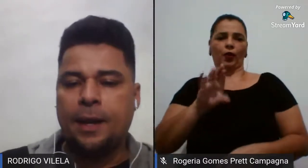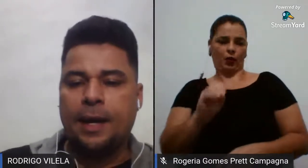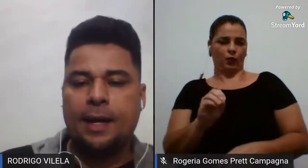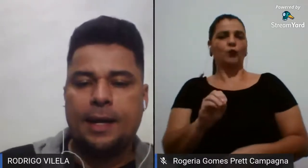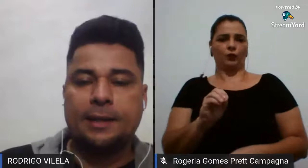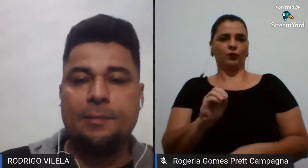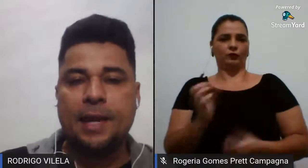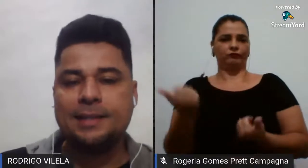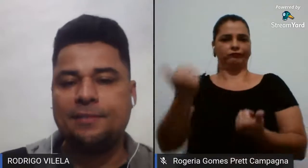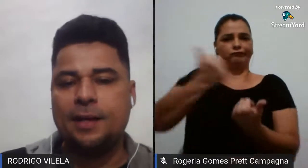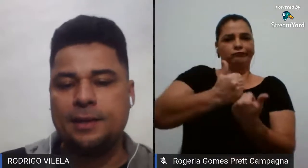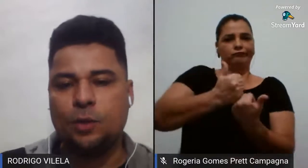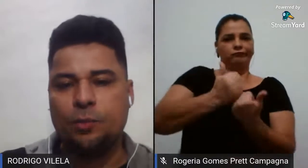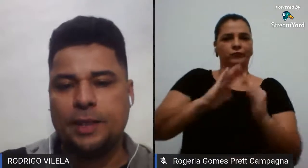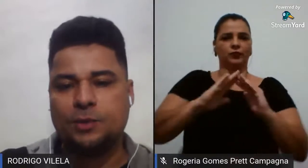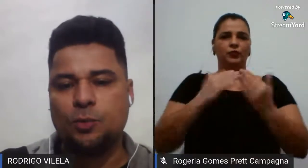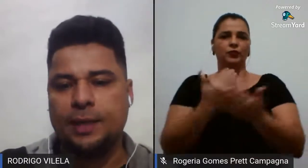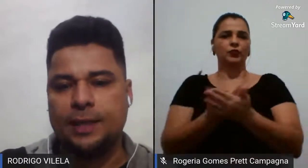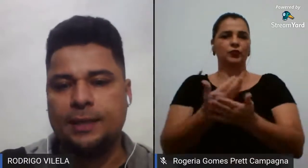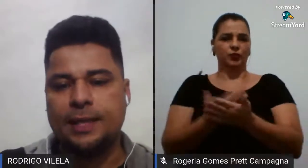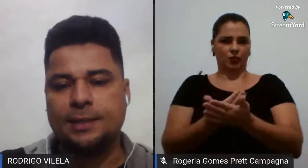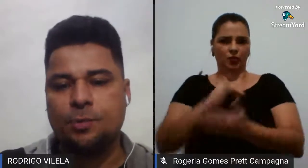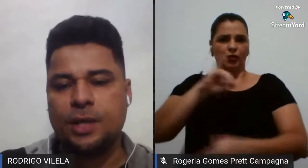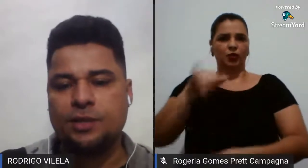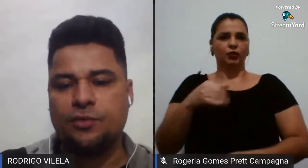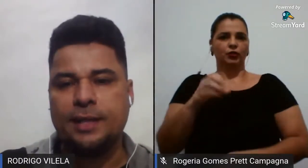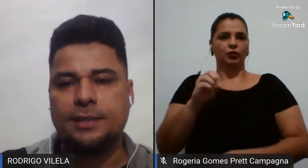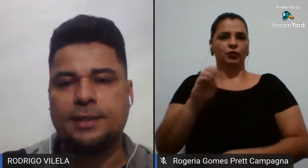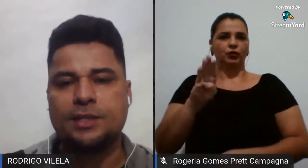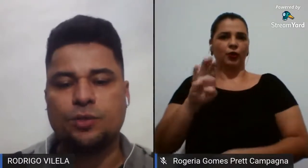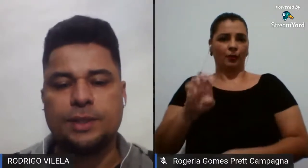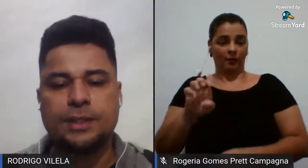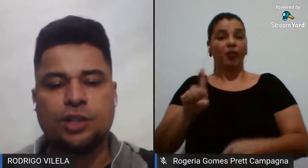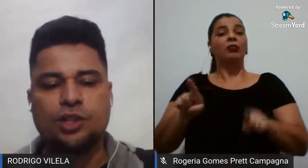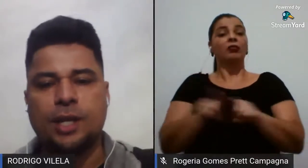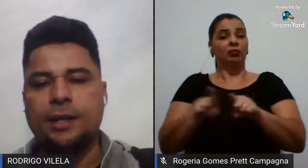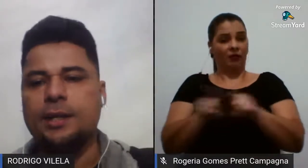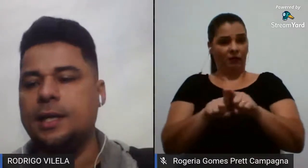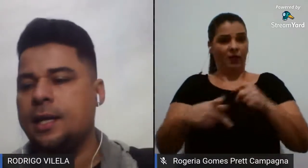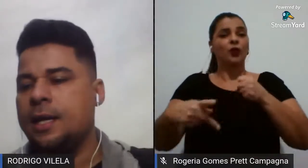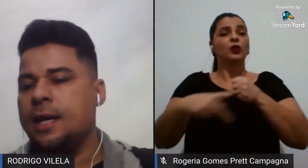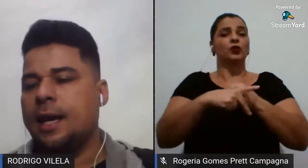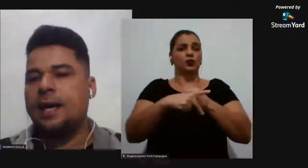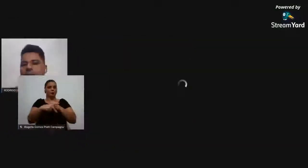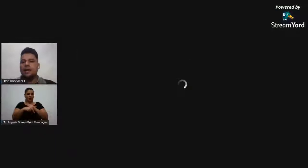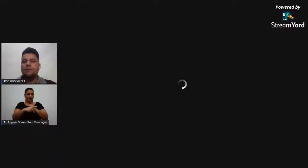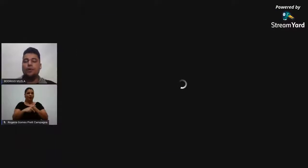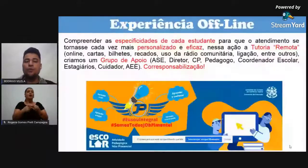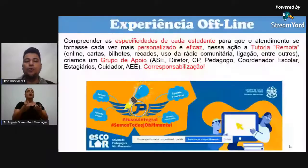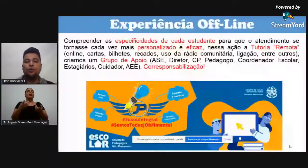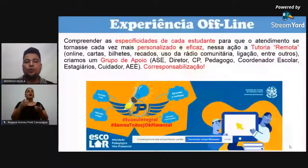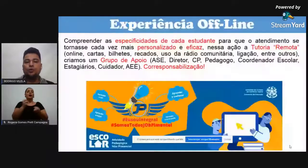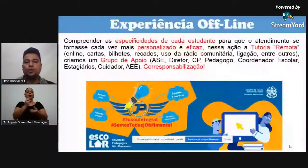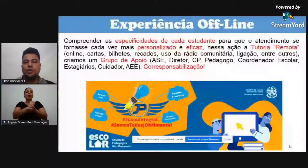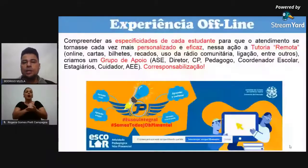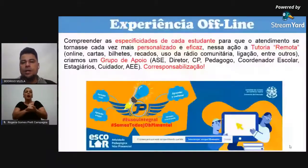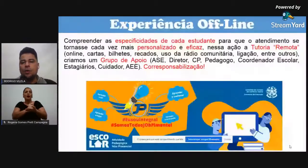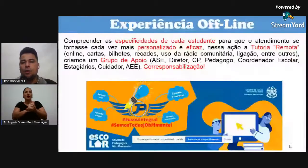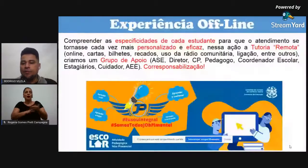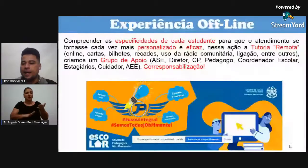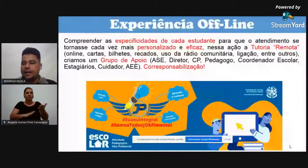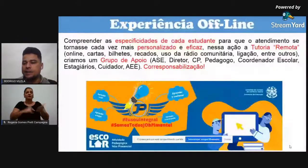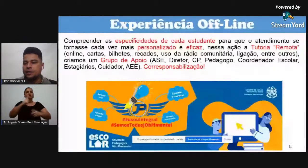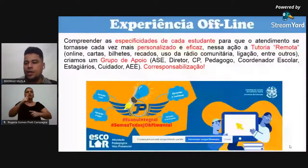Pimentel, também está falando em nome da superintendência, porque diversas ações que a gente tem aqui foi fruto